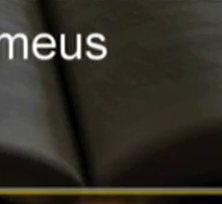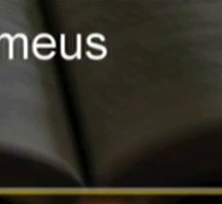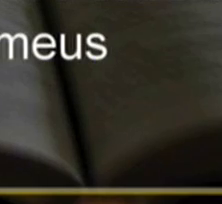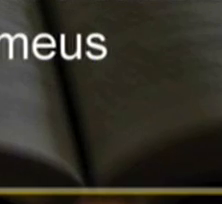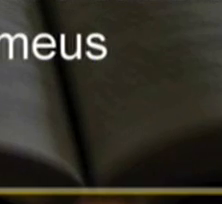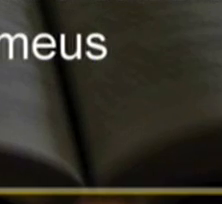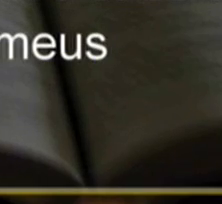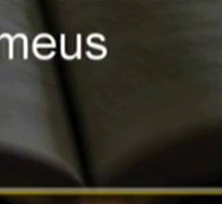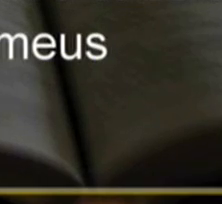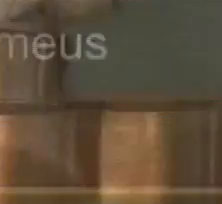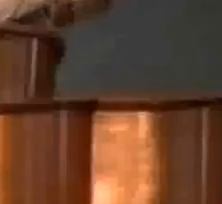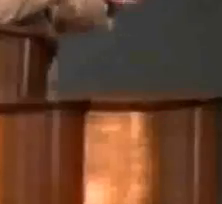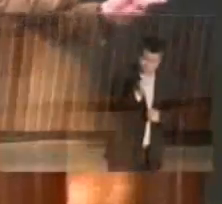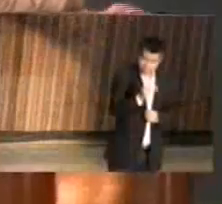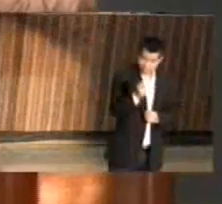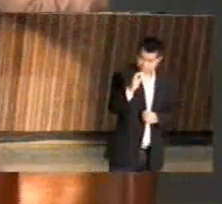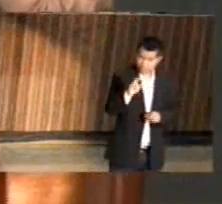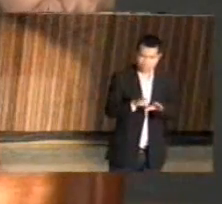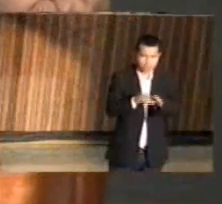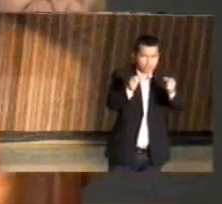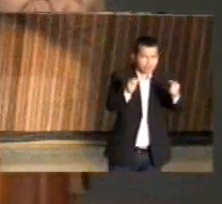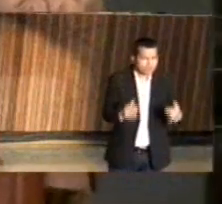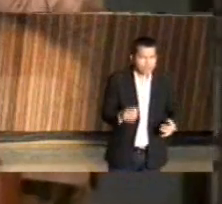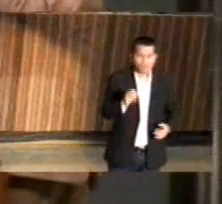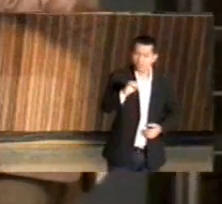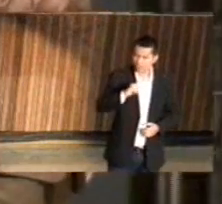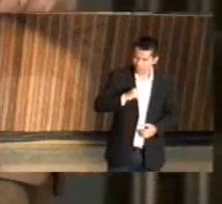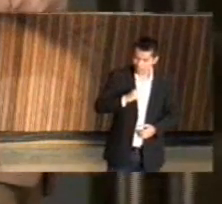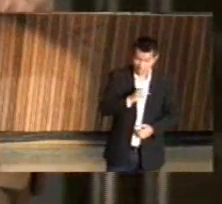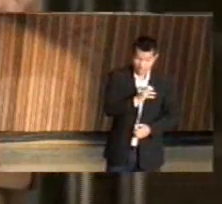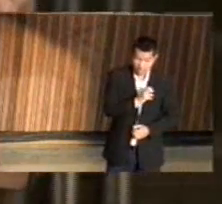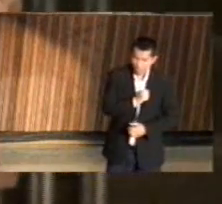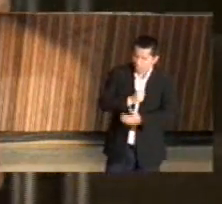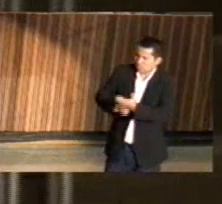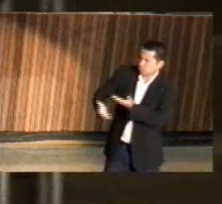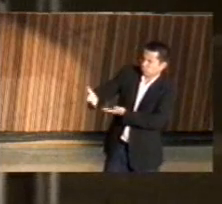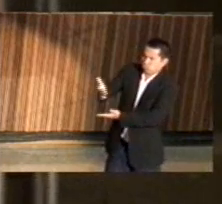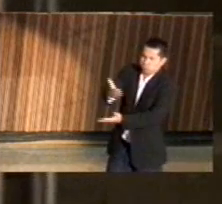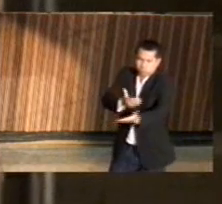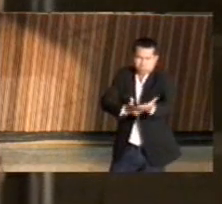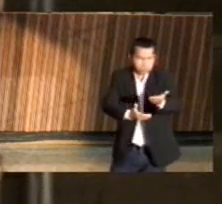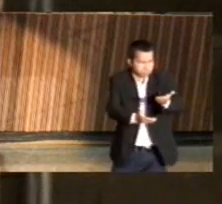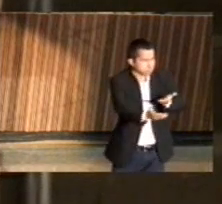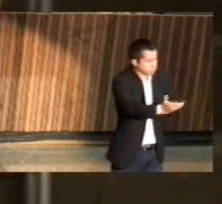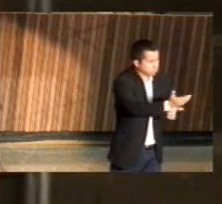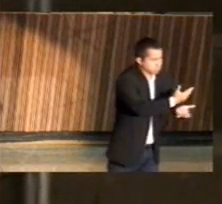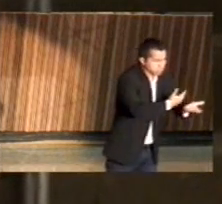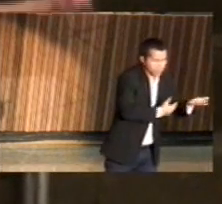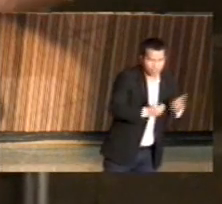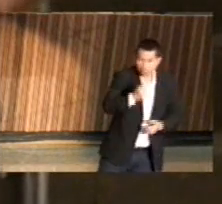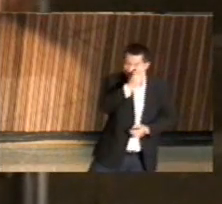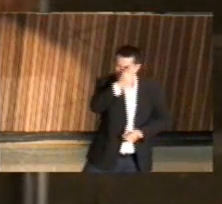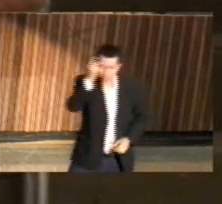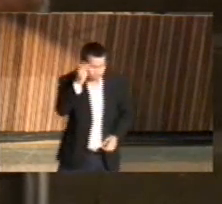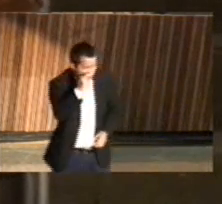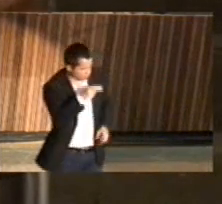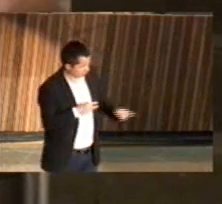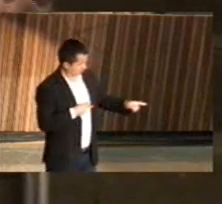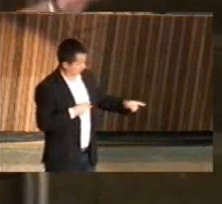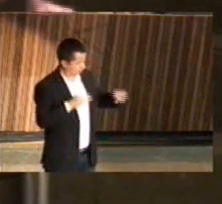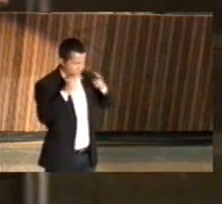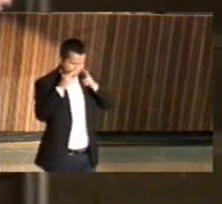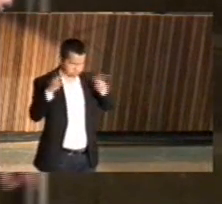meus discípulos. Agora, se a gente não tiver amor uns pelos outros, todos vão saber o quê? Que o Deus que é